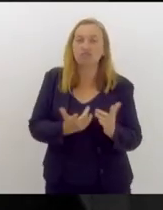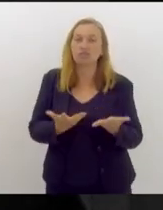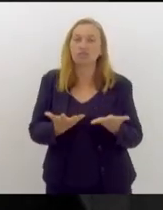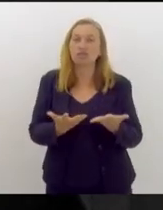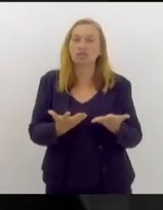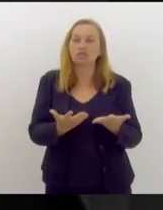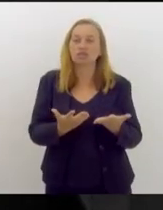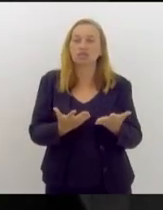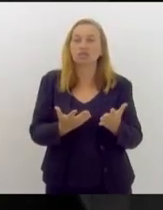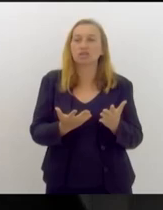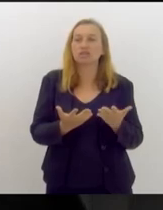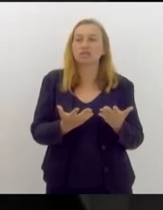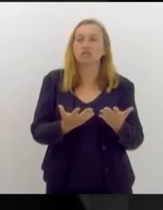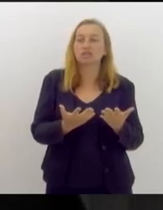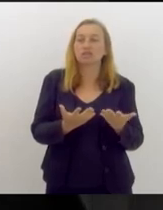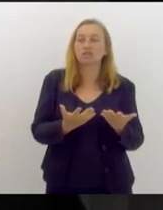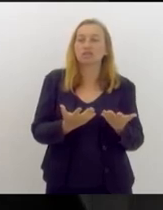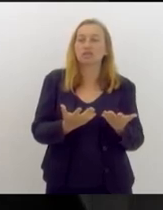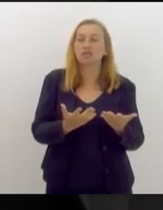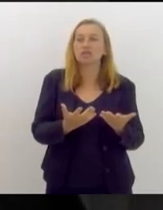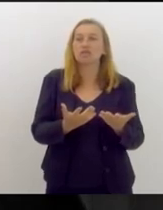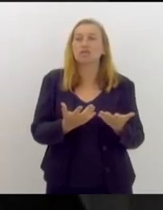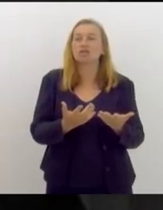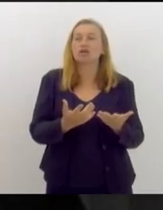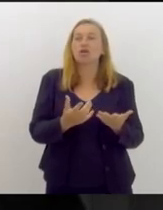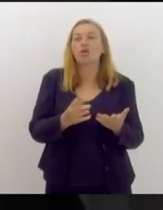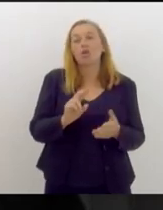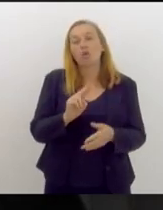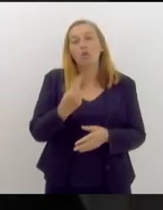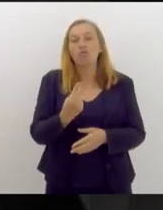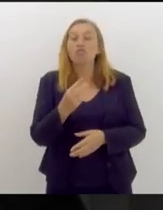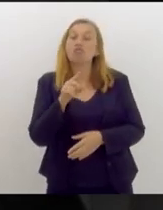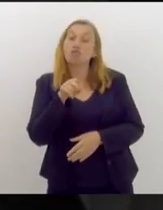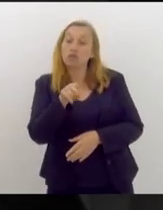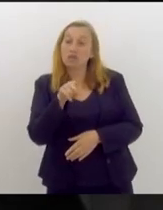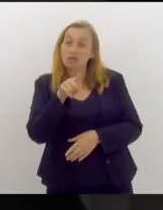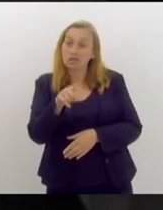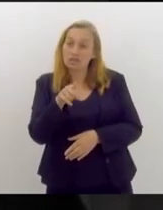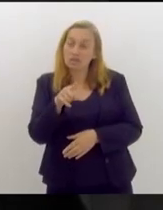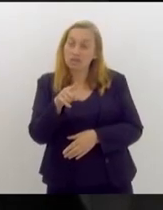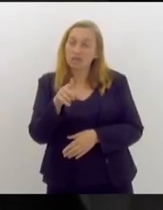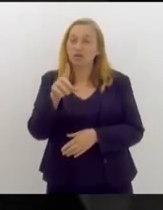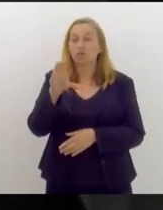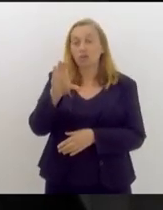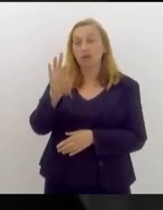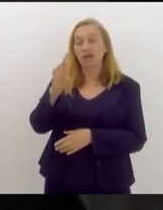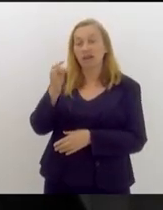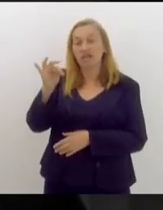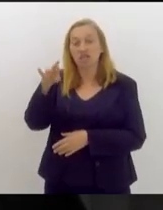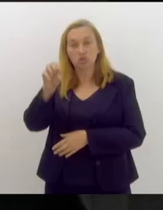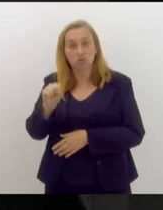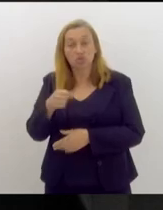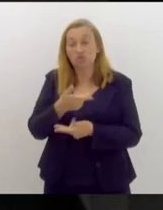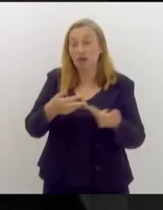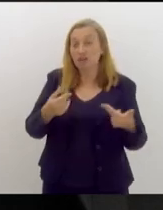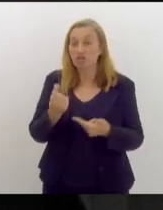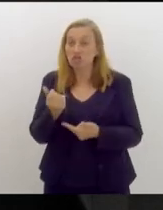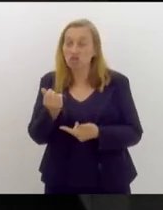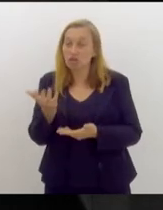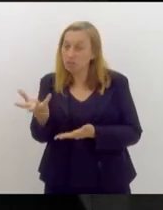em débitos ou se você tá no azul com créditos a receber